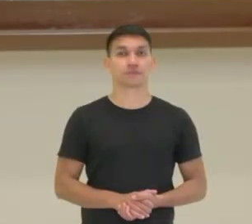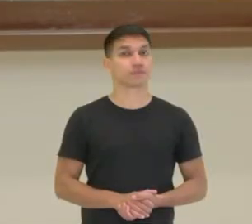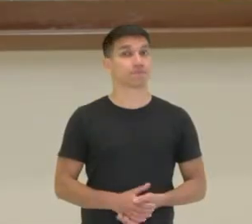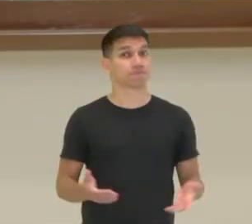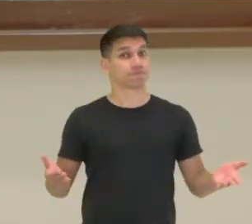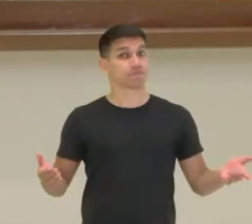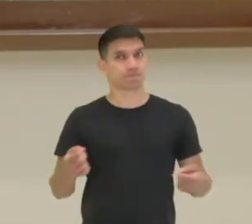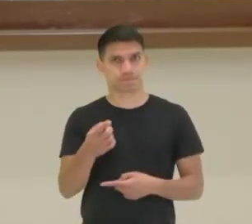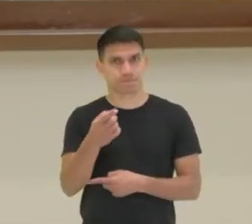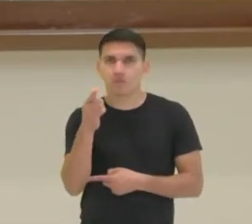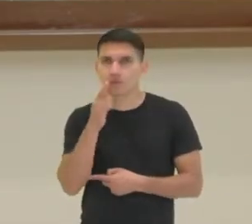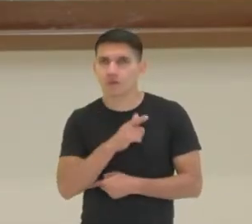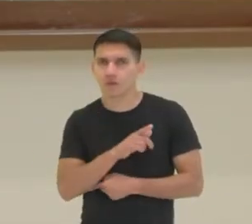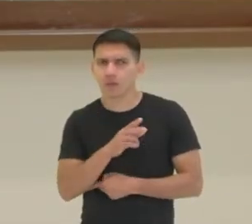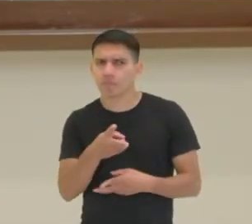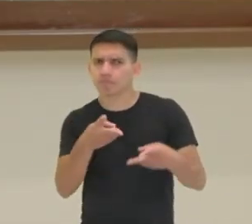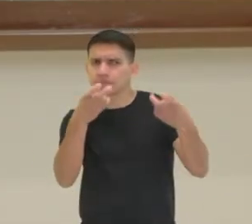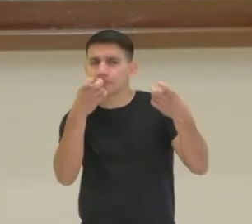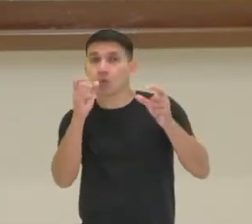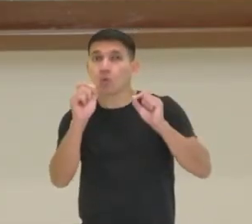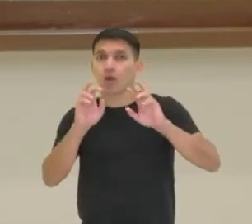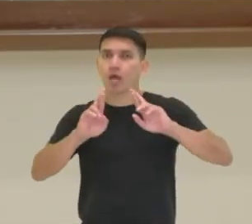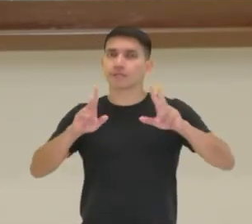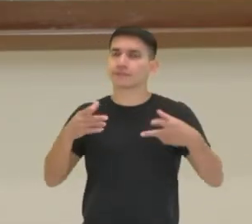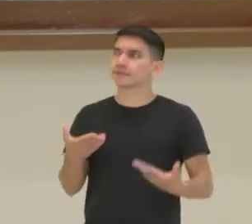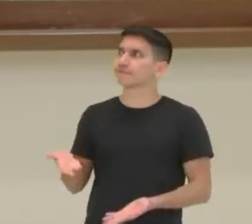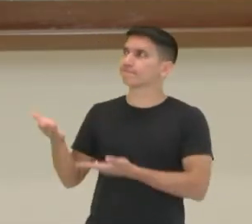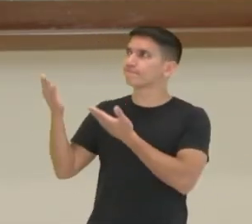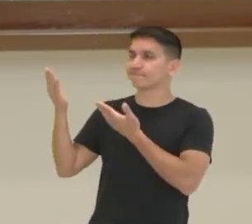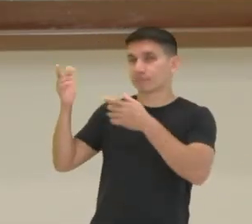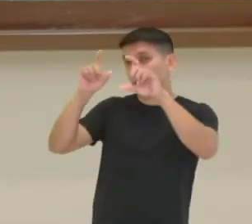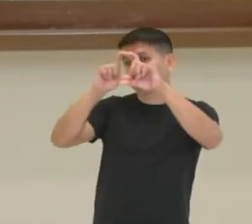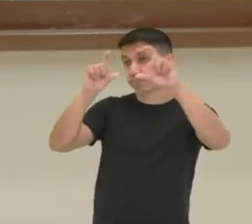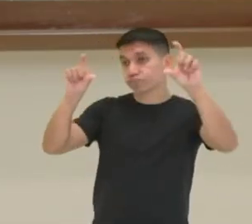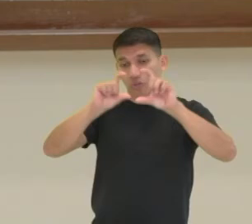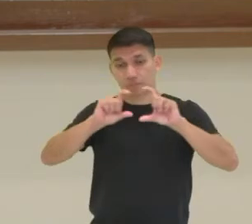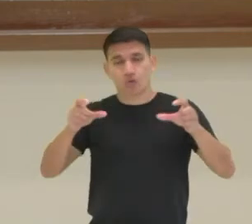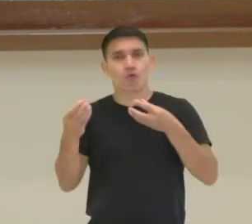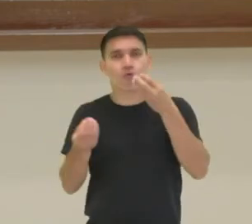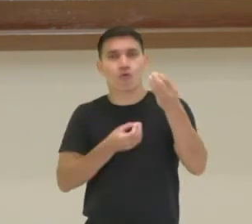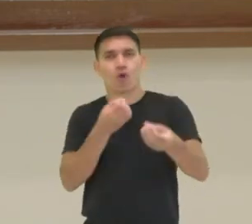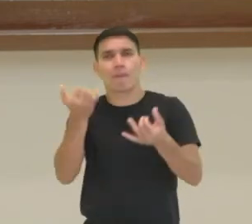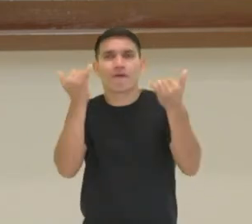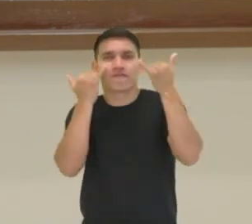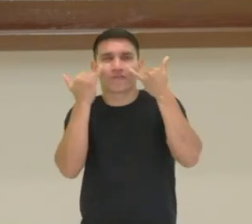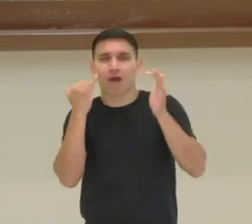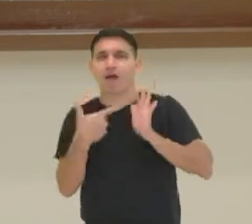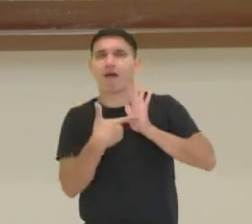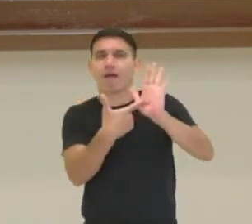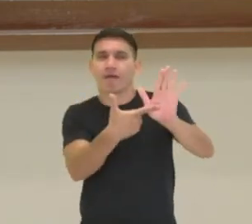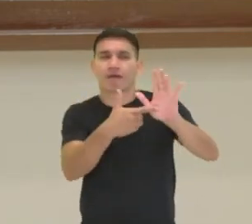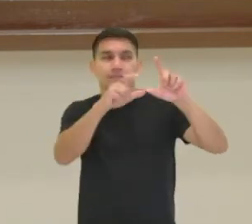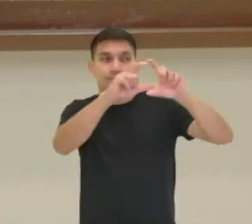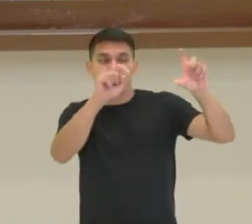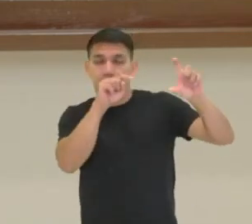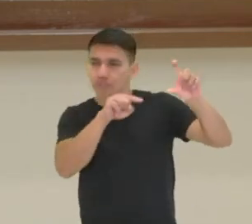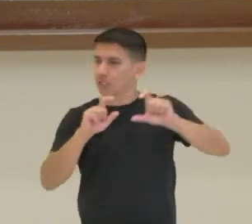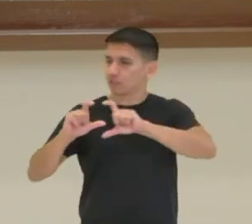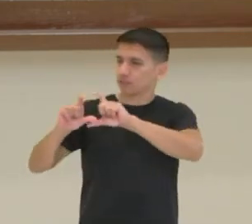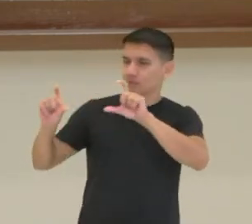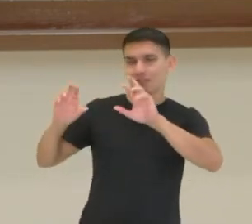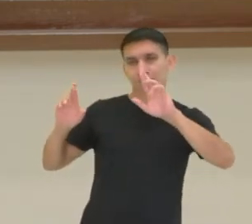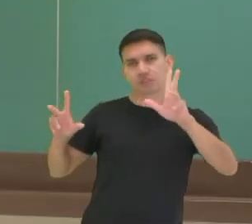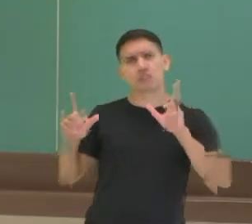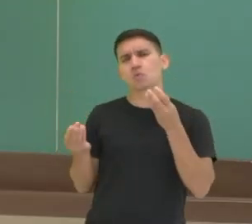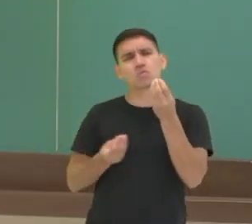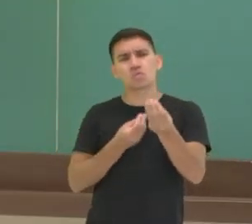E aí, pessoal, foi possível perceber a diferença de como os dados são apresentados num e no outro título?